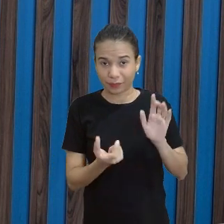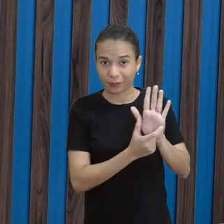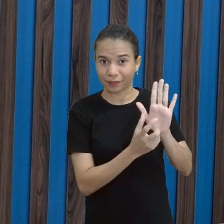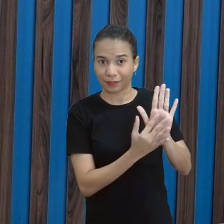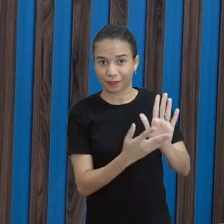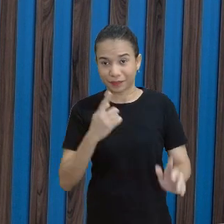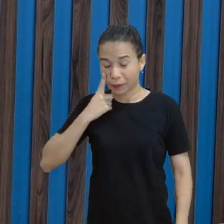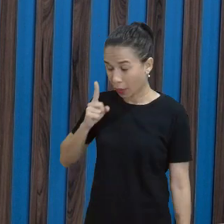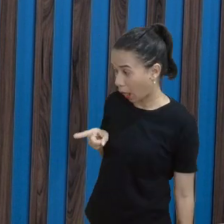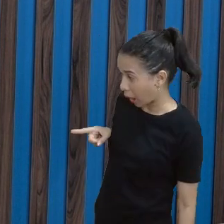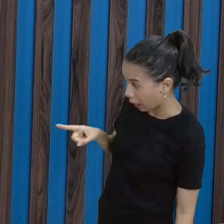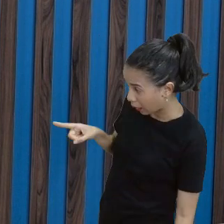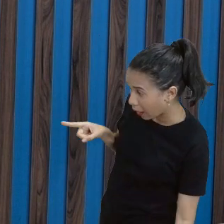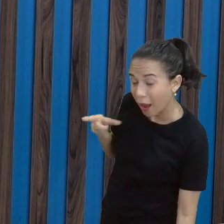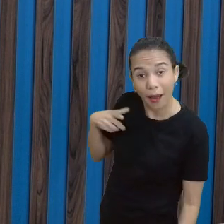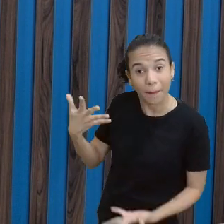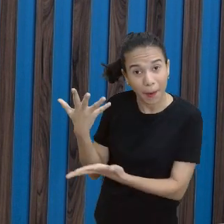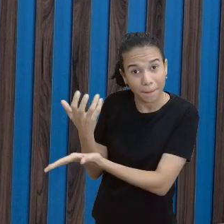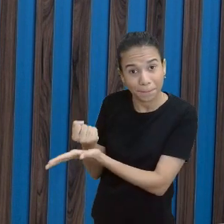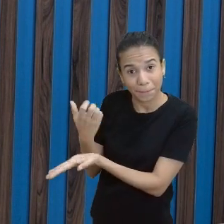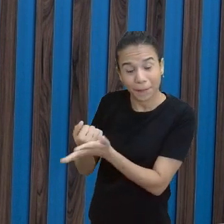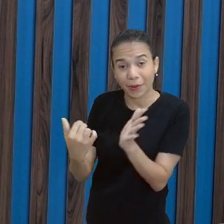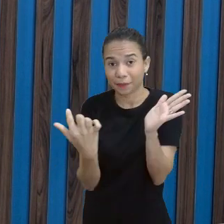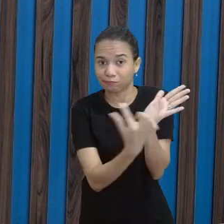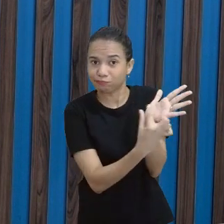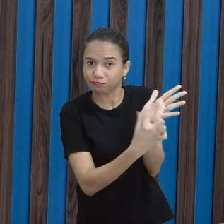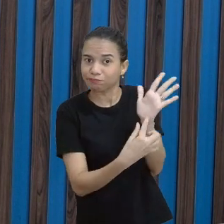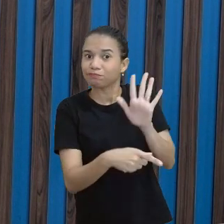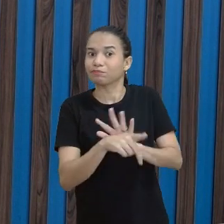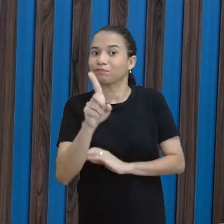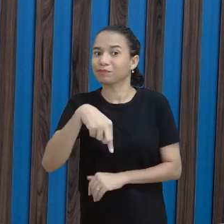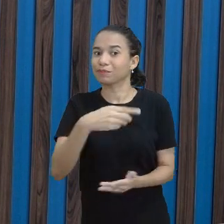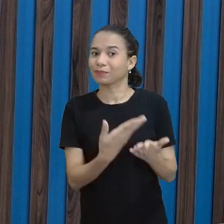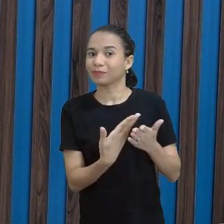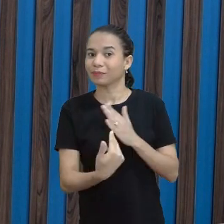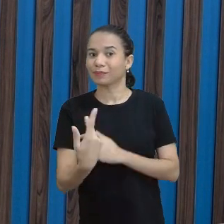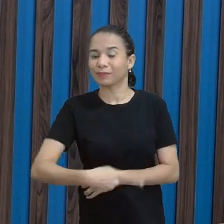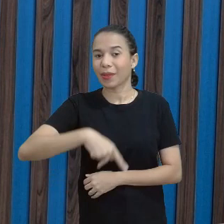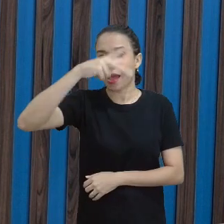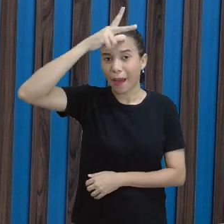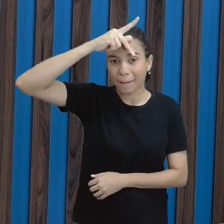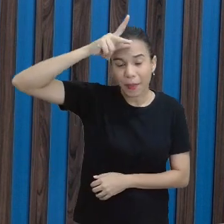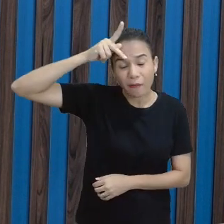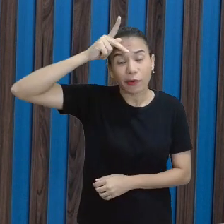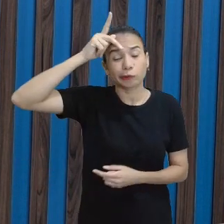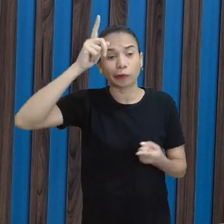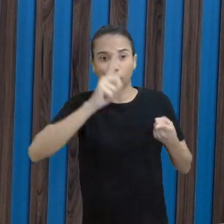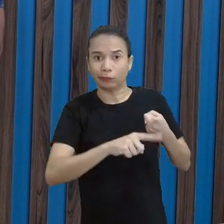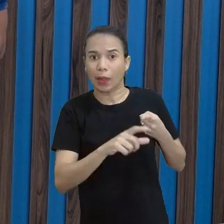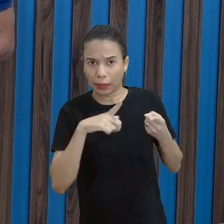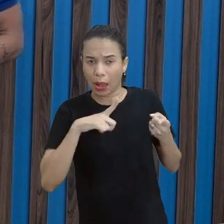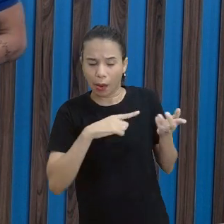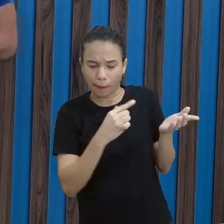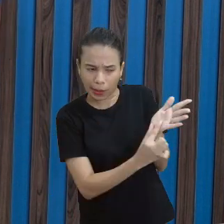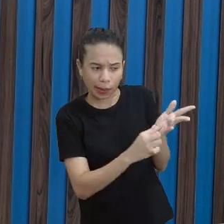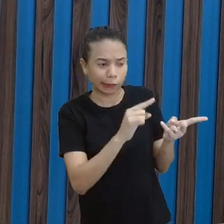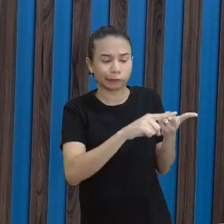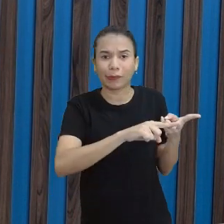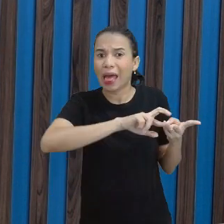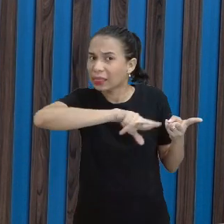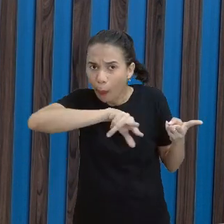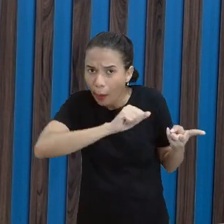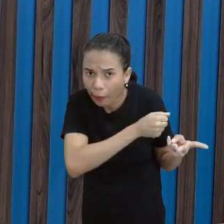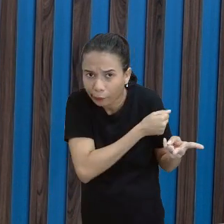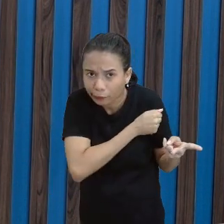QR Code para vocês baixarem o aplicativo, caso sejam estudantes da rede municipal. E se não, vocês podem